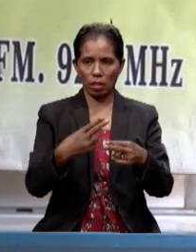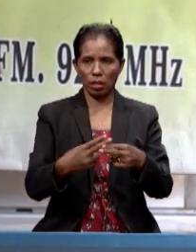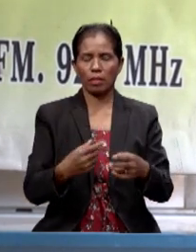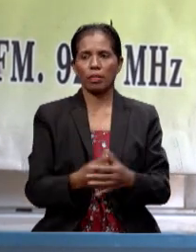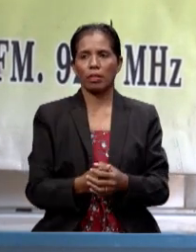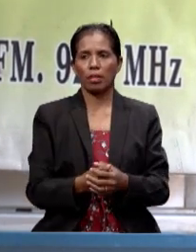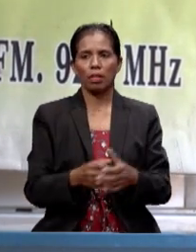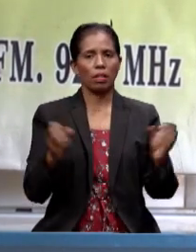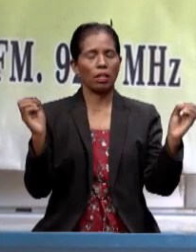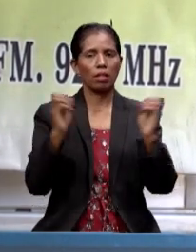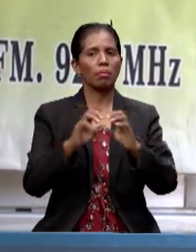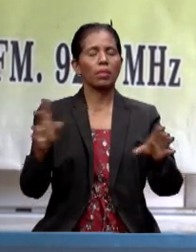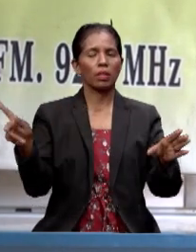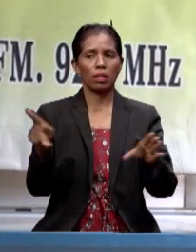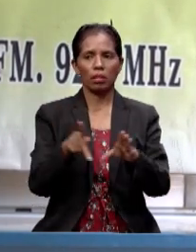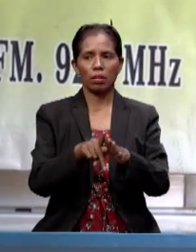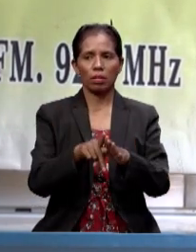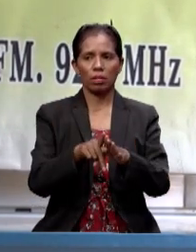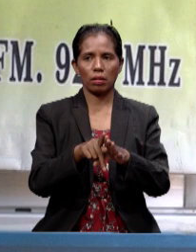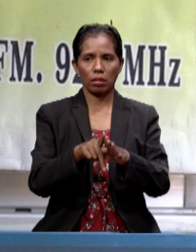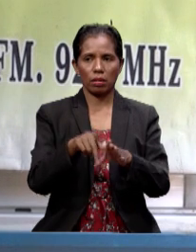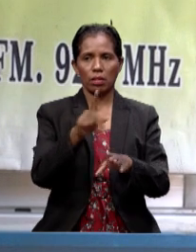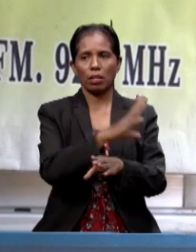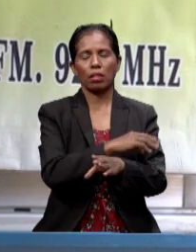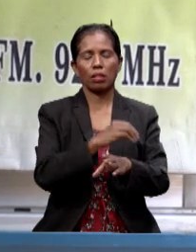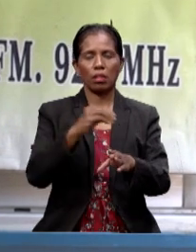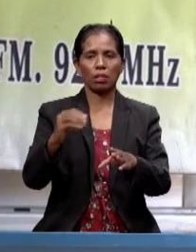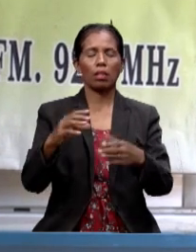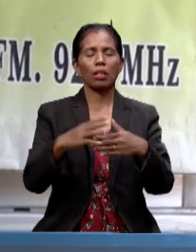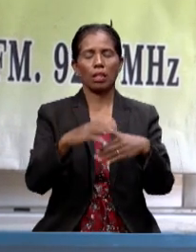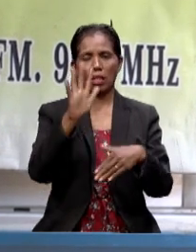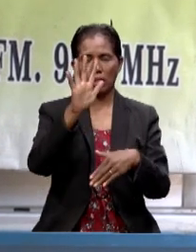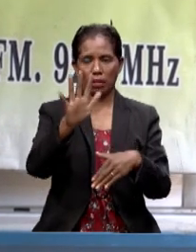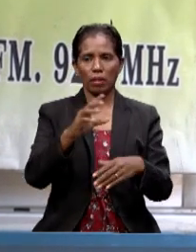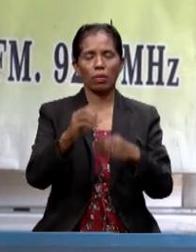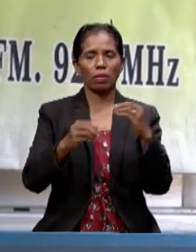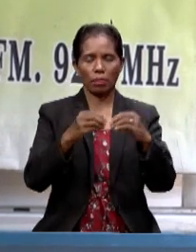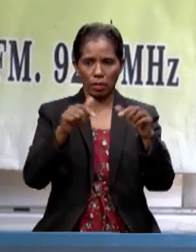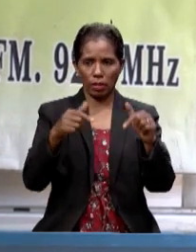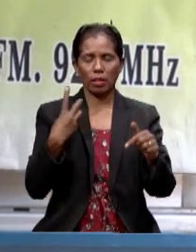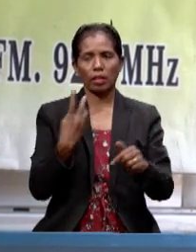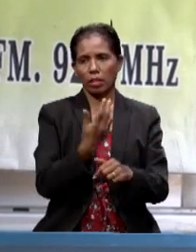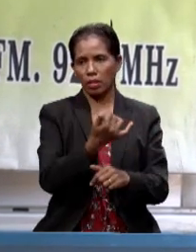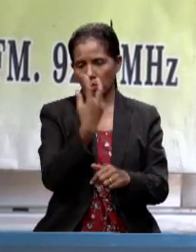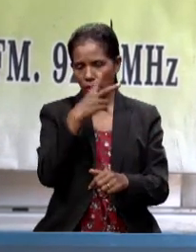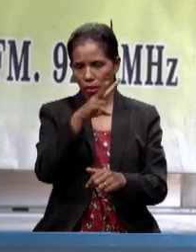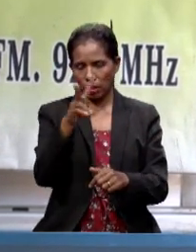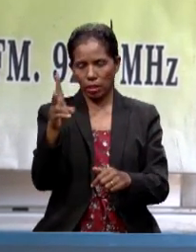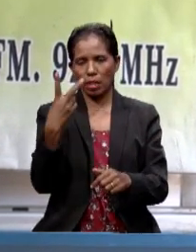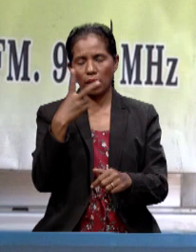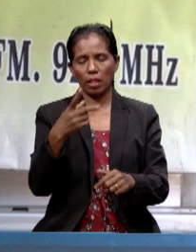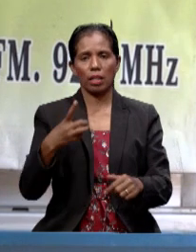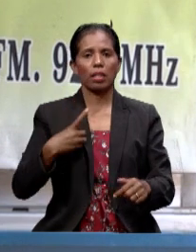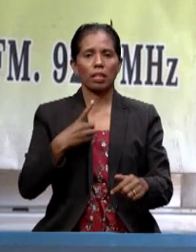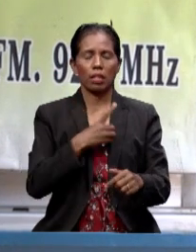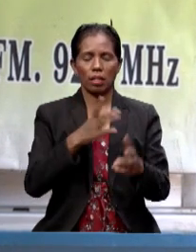não participação em plenária durante 5 vezes consecutivas. Mas bem quando ba assunto Ida nem, e também se irá acompanhar em plenária, cara, que deputado